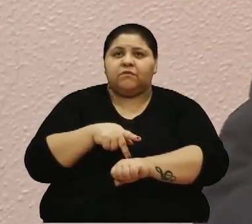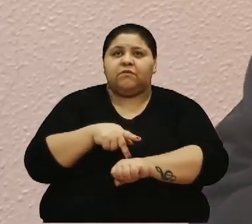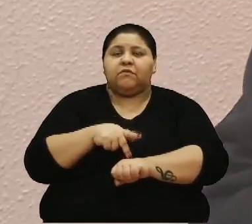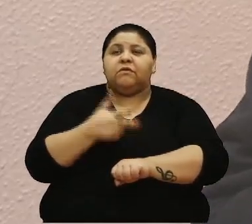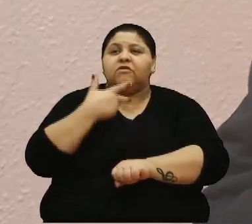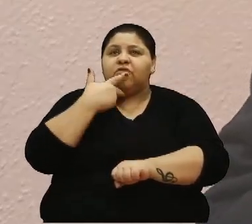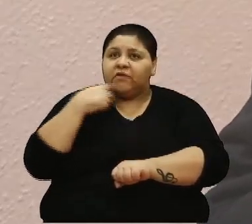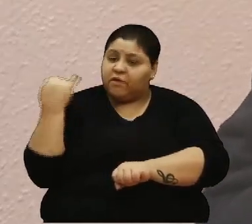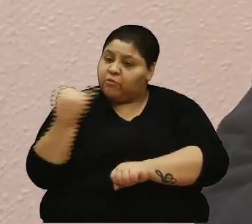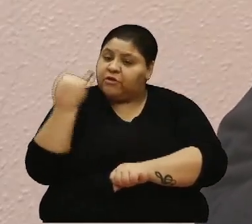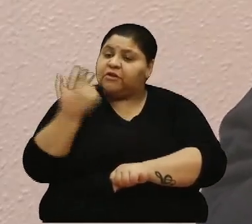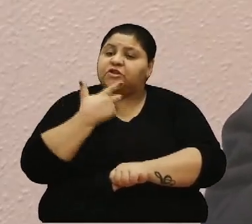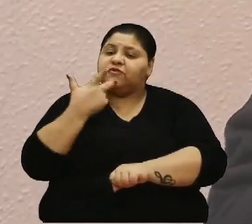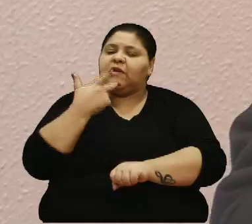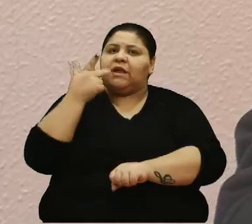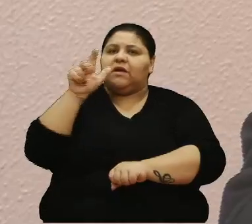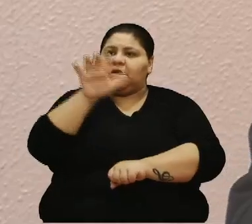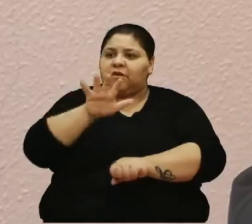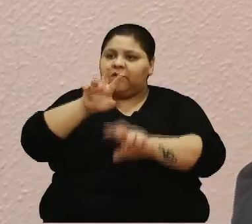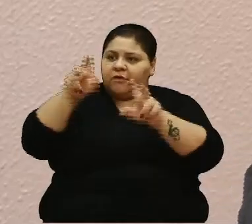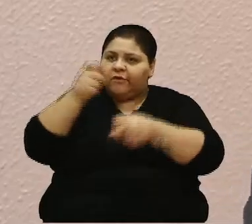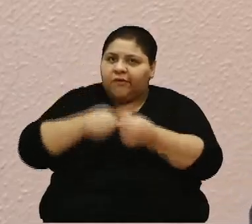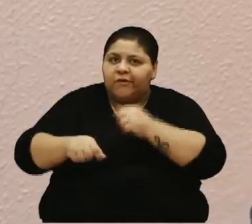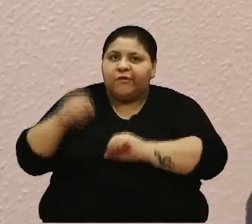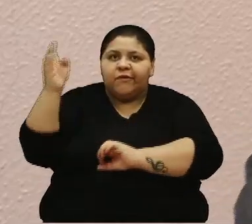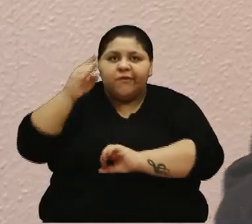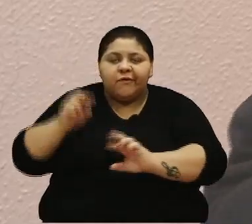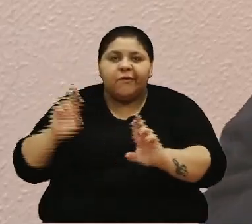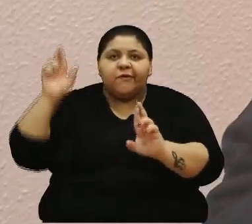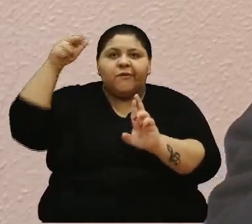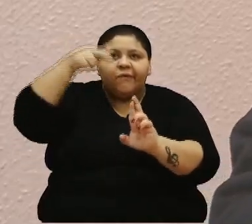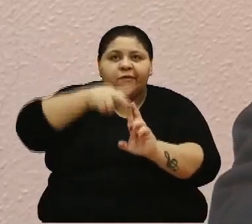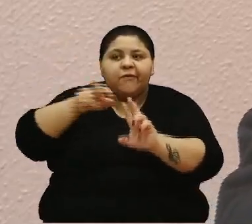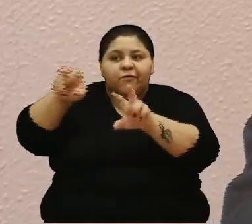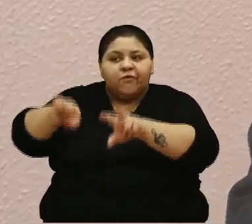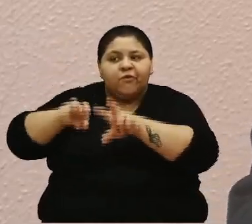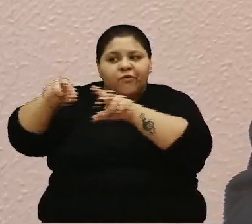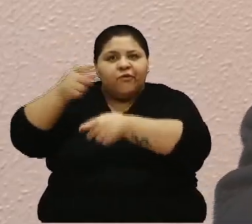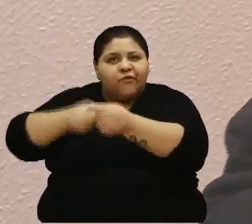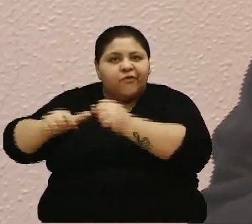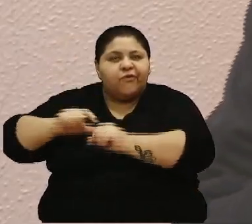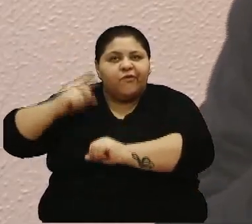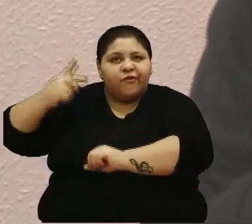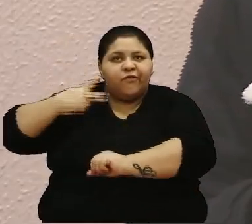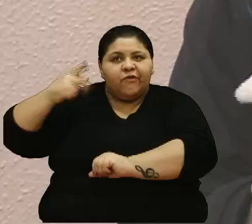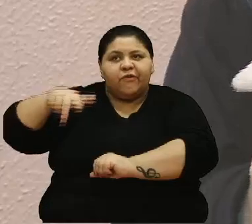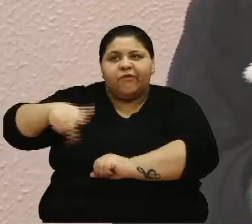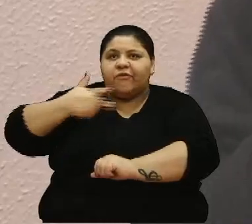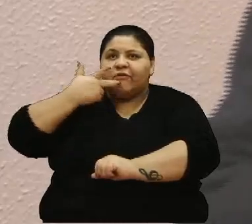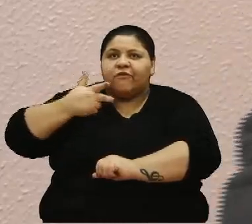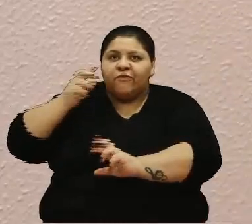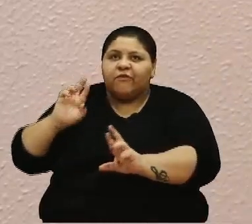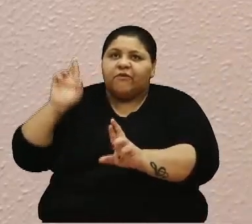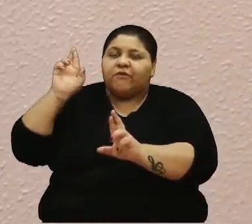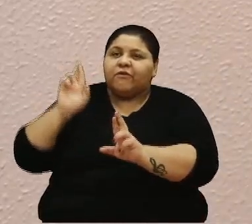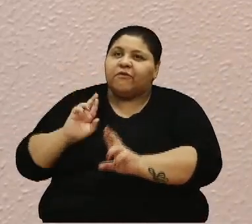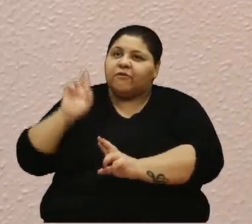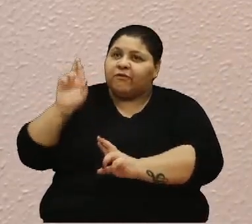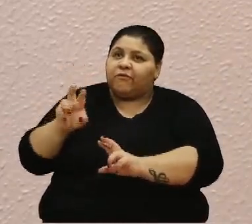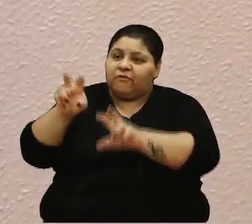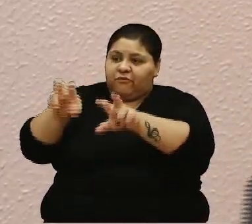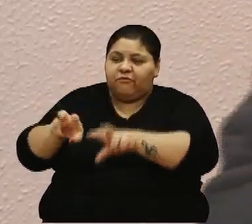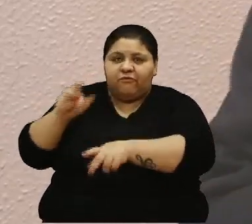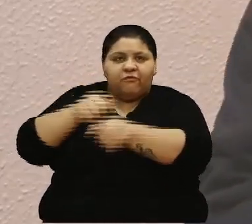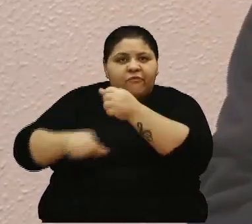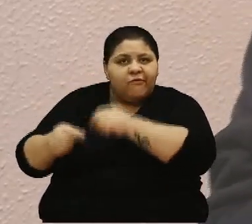sobre a questão econômica? O Brasil é referência no agronegócio. Tem vereadores aqui que dizem que são representantes do agronegócio,